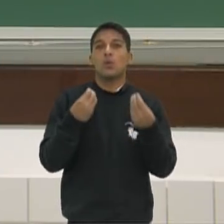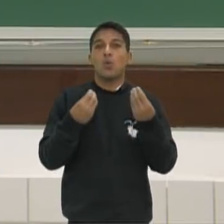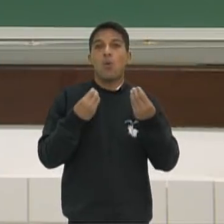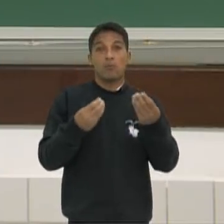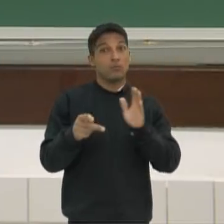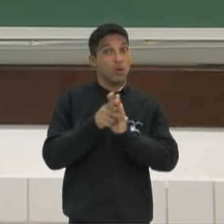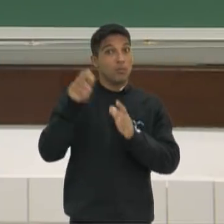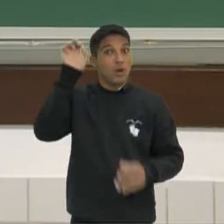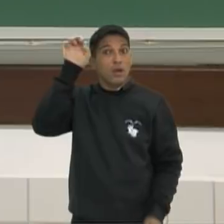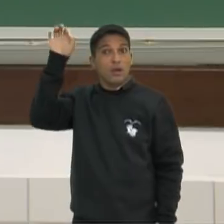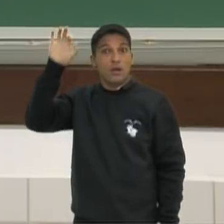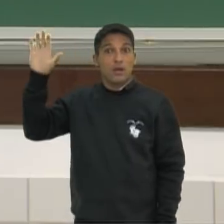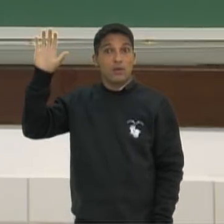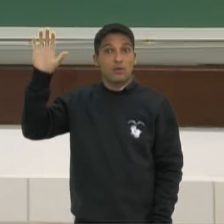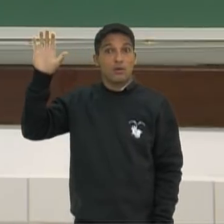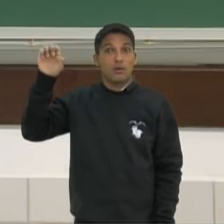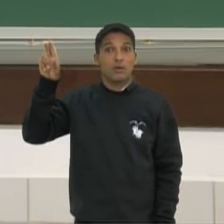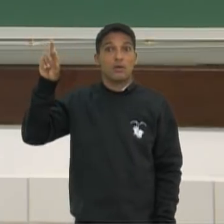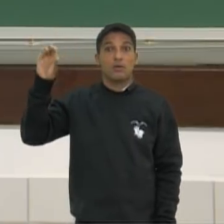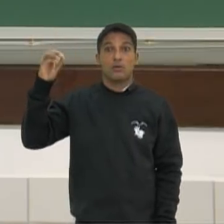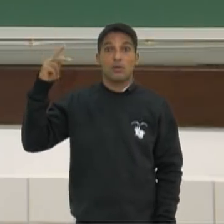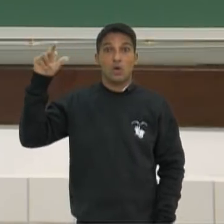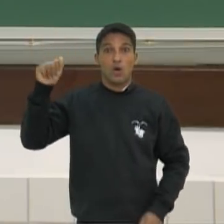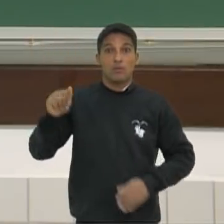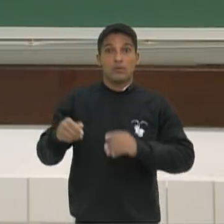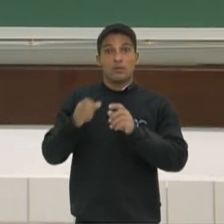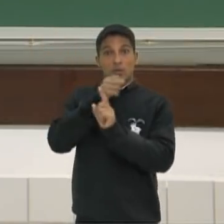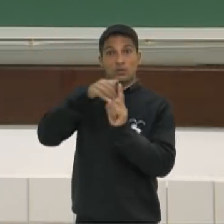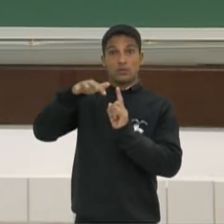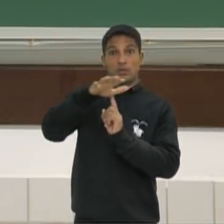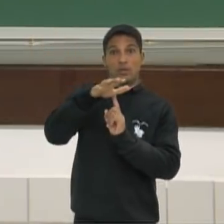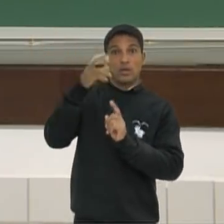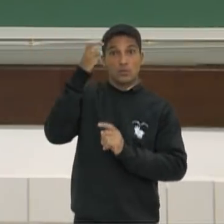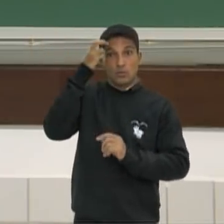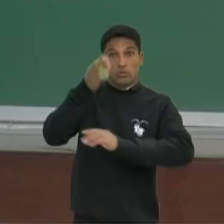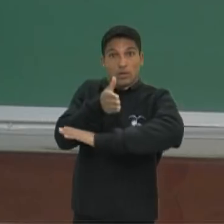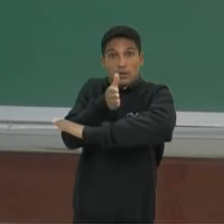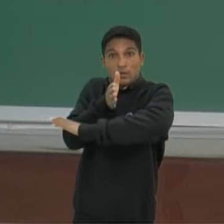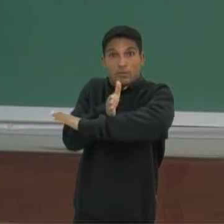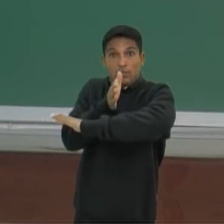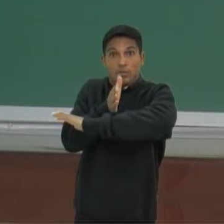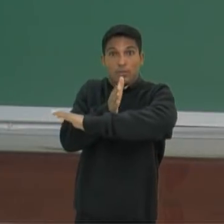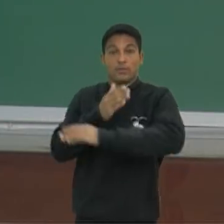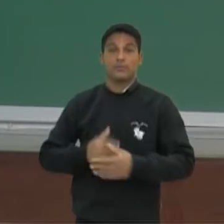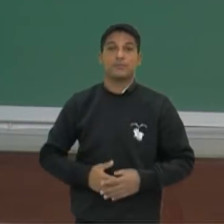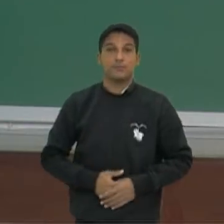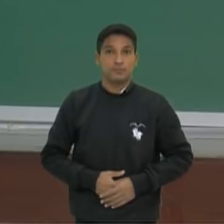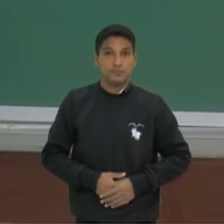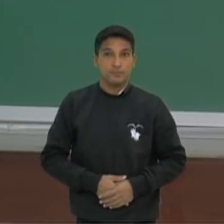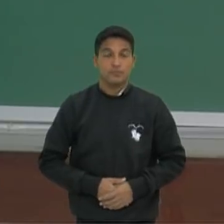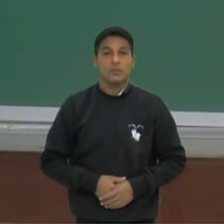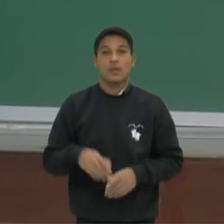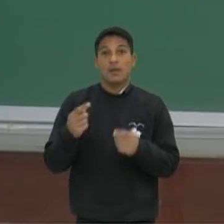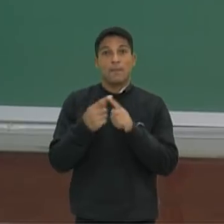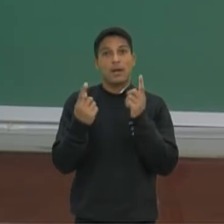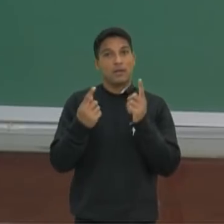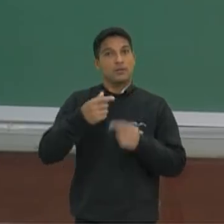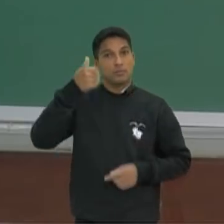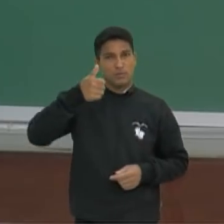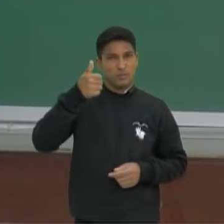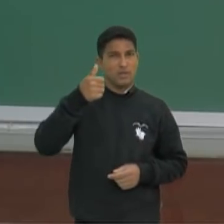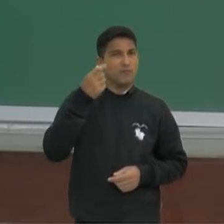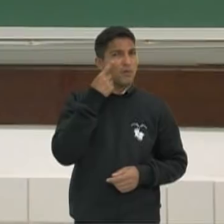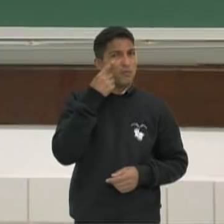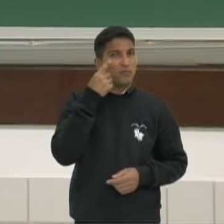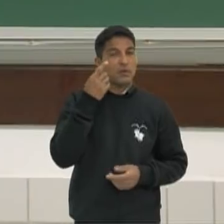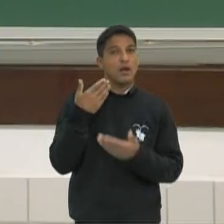as pessoas pensavam, analisar alguns aspectos importantes sobre a sociedade e a cultura medieval, vamos retomar o que a gente já